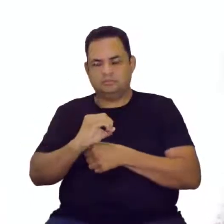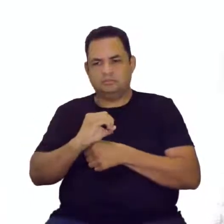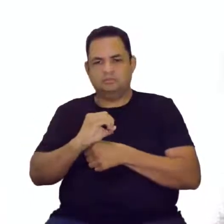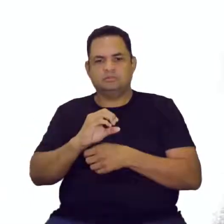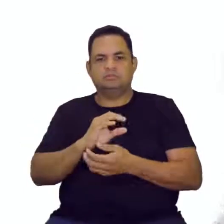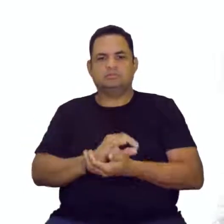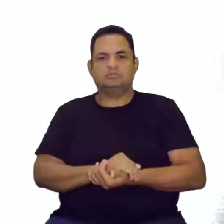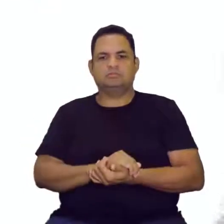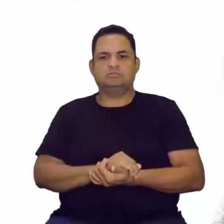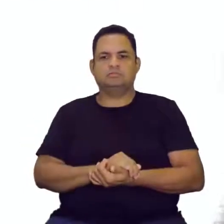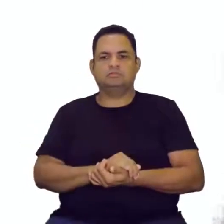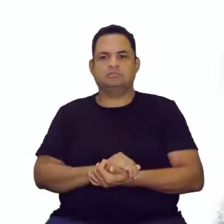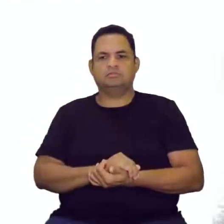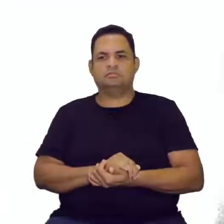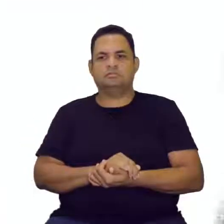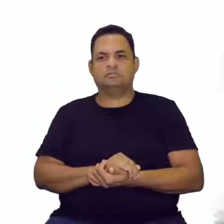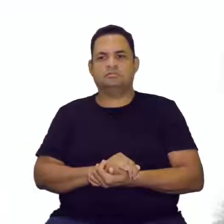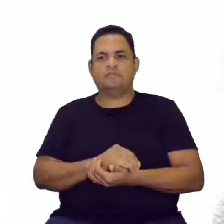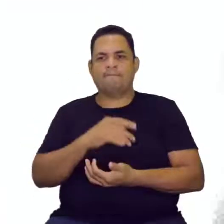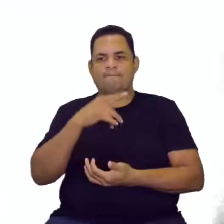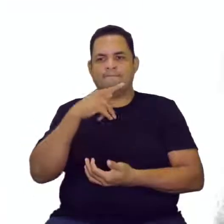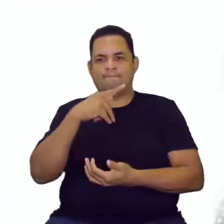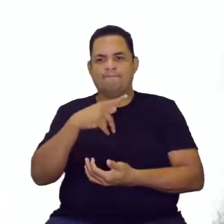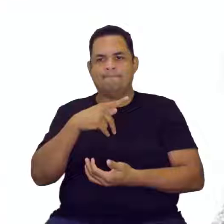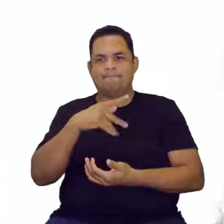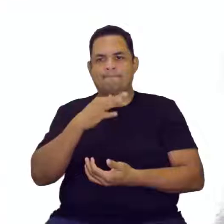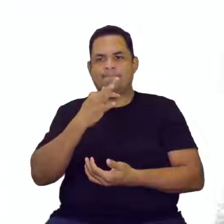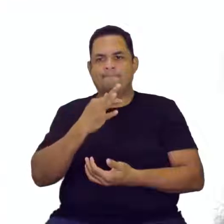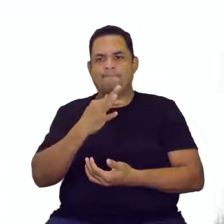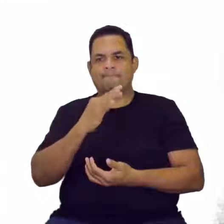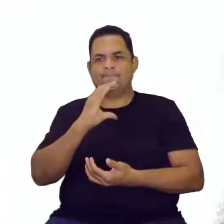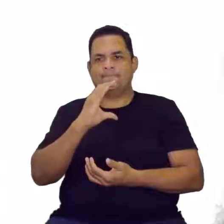os PFCs, que são os